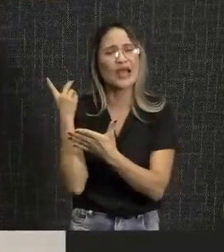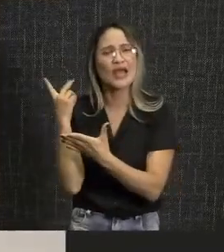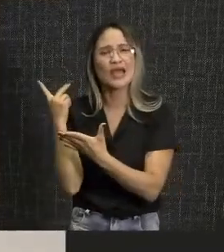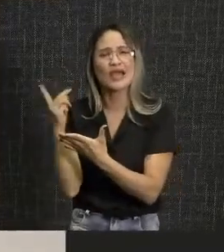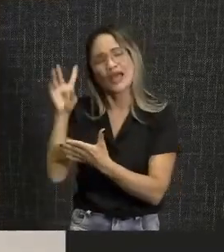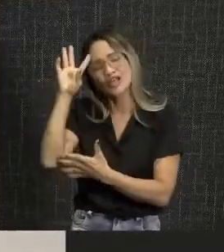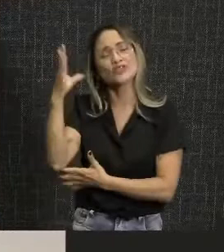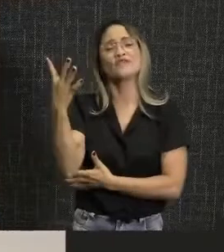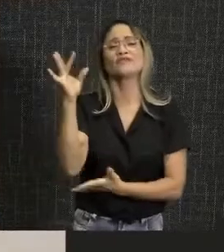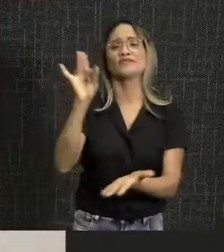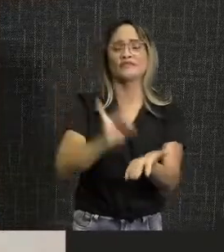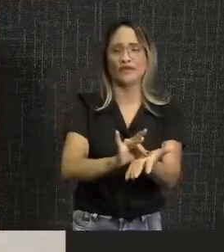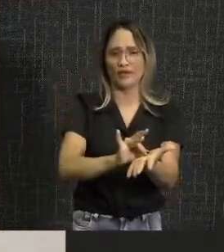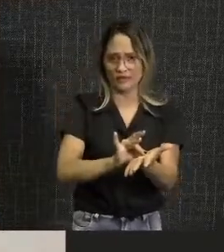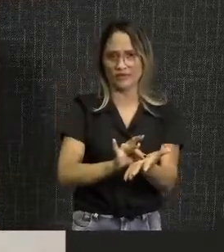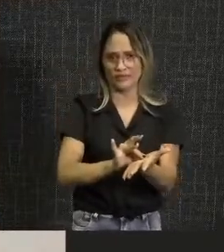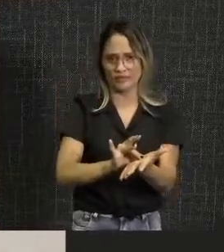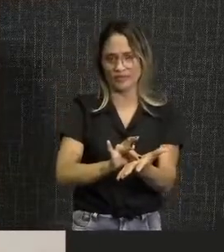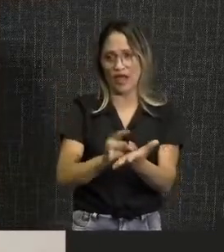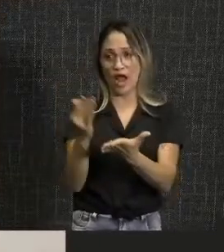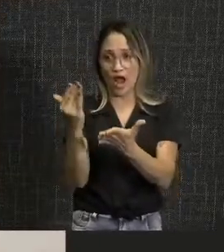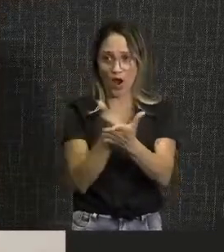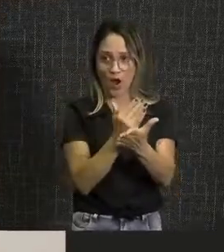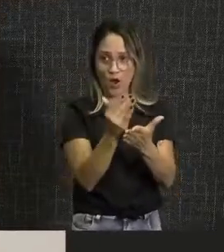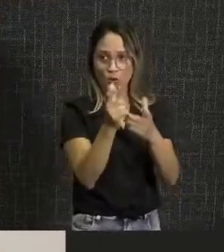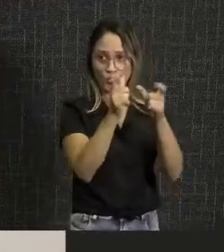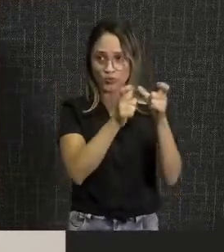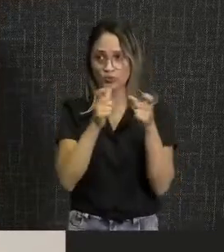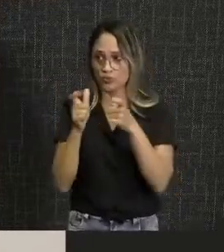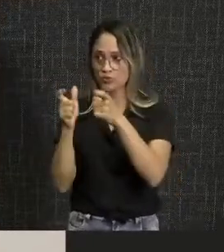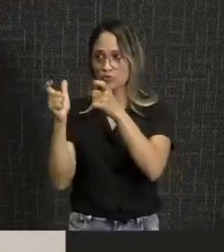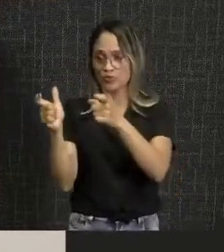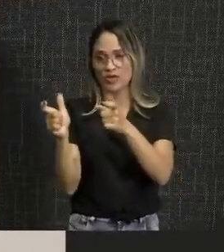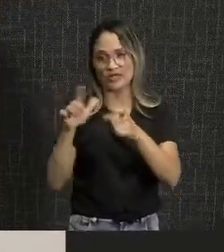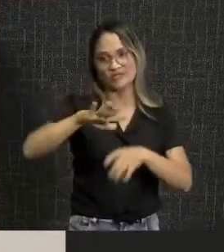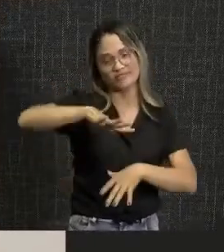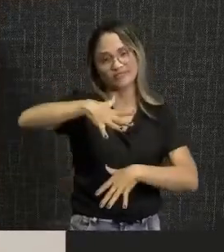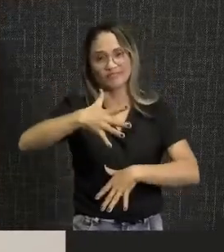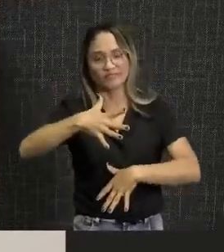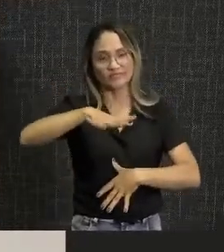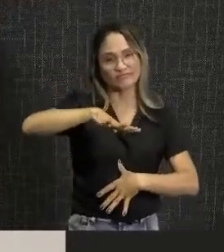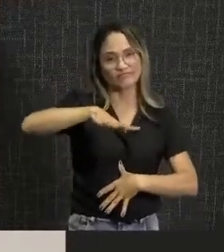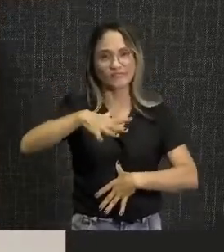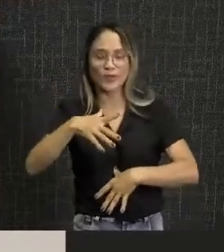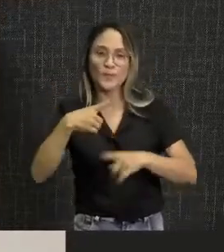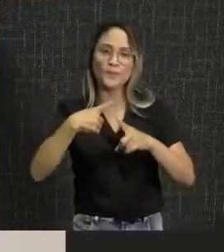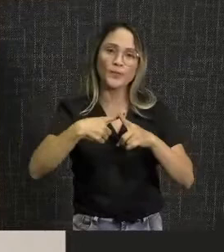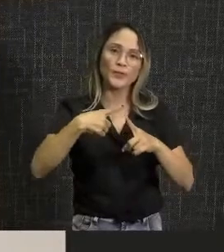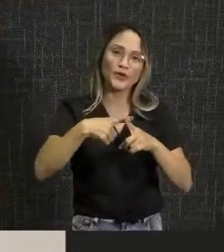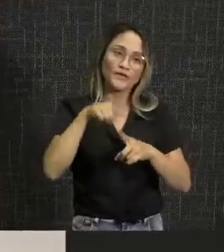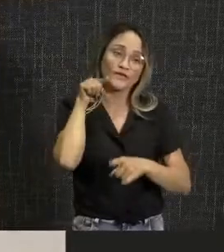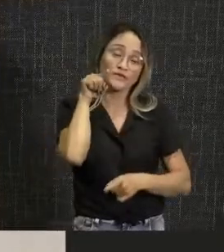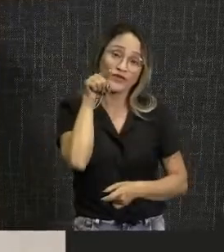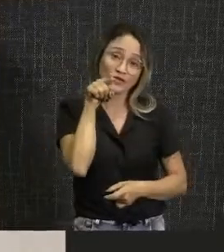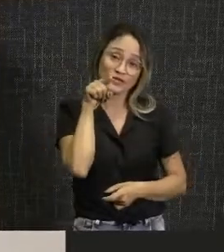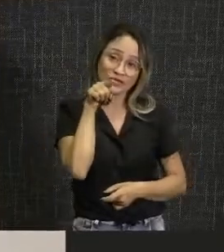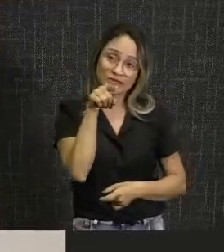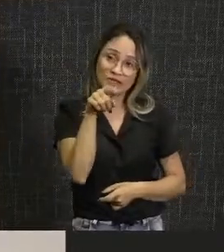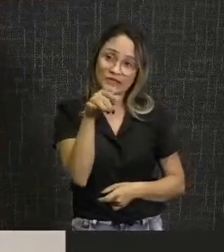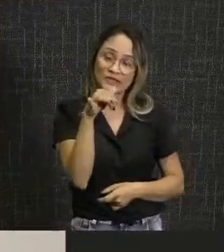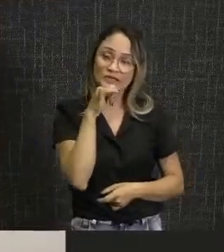Essa solução definitiva, para alguns setores, isso não é tão relevante, porque você... não